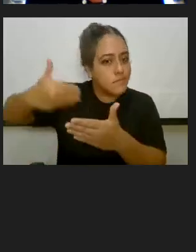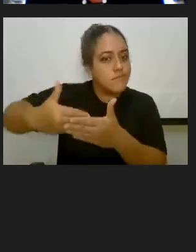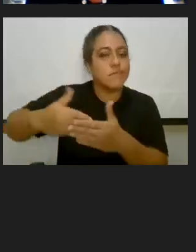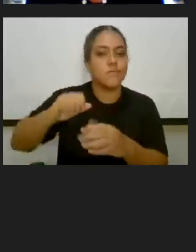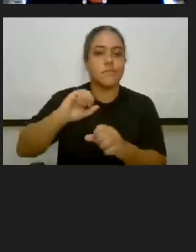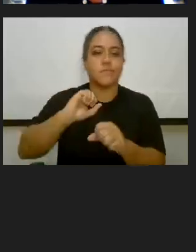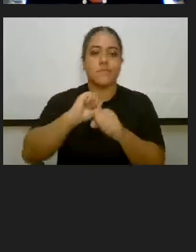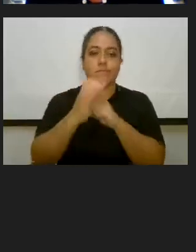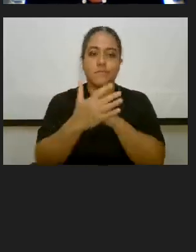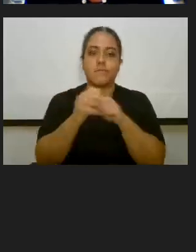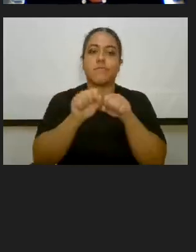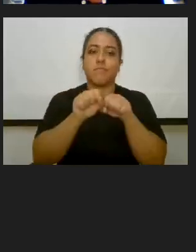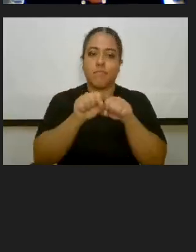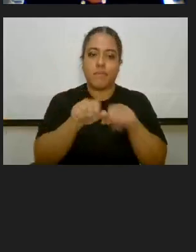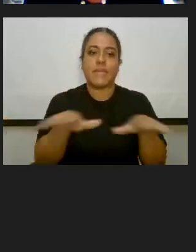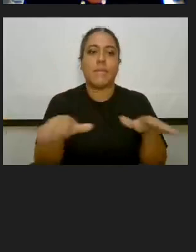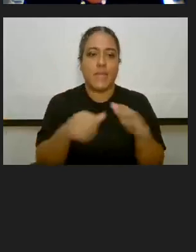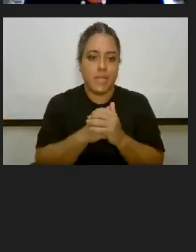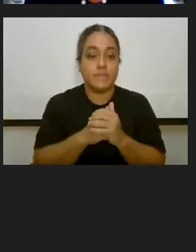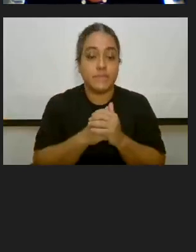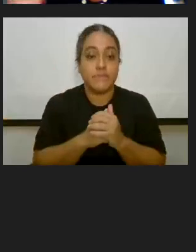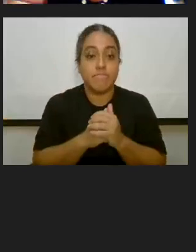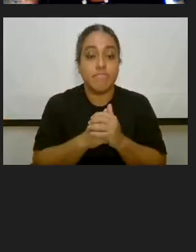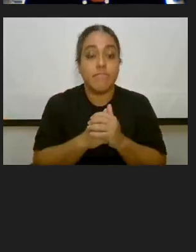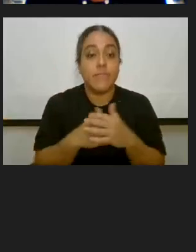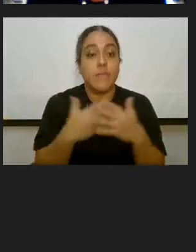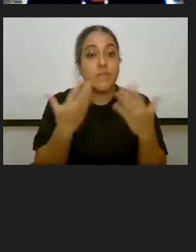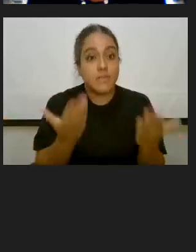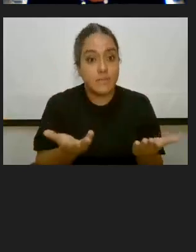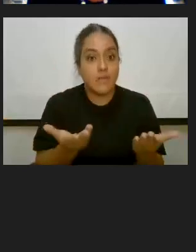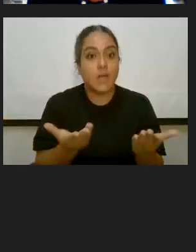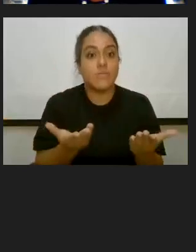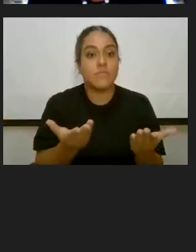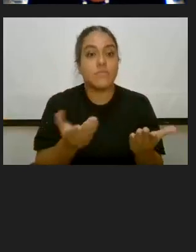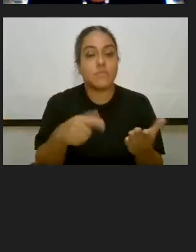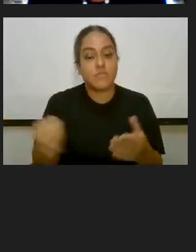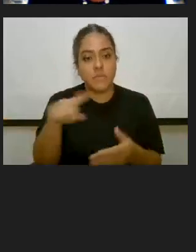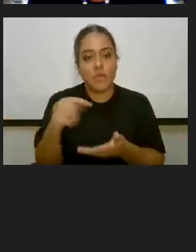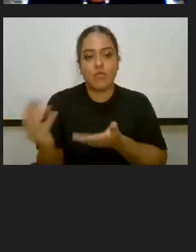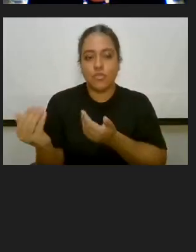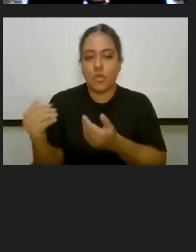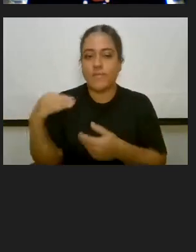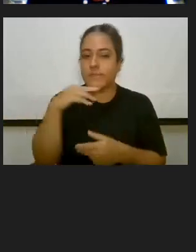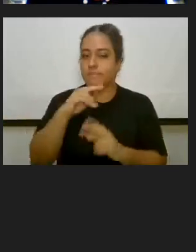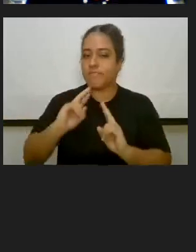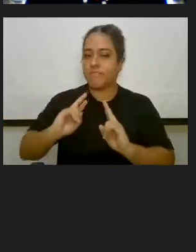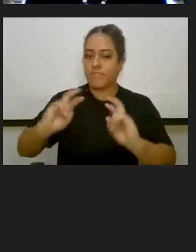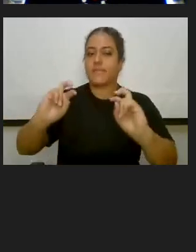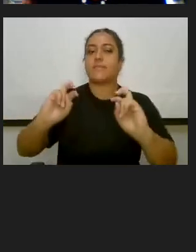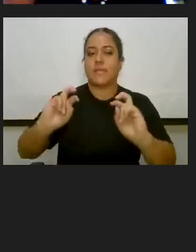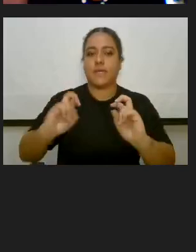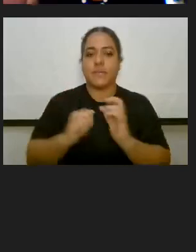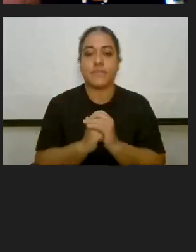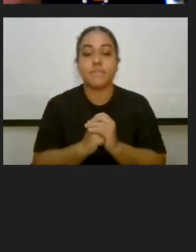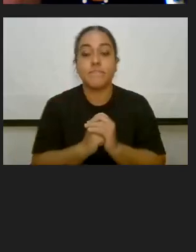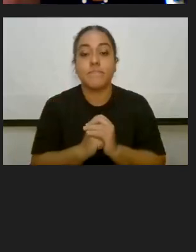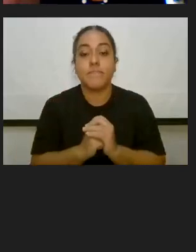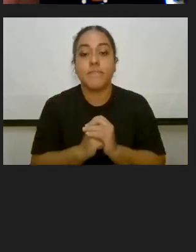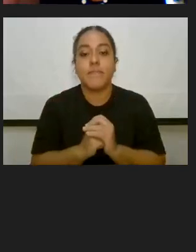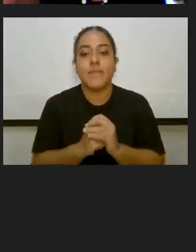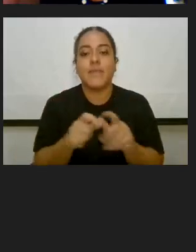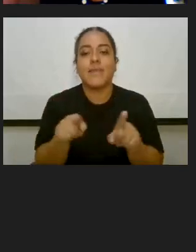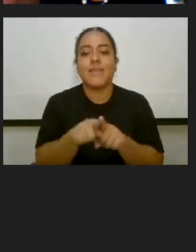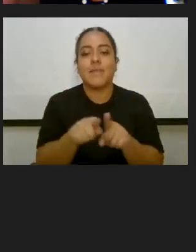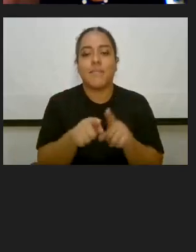remoto. E é essa forma com que os jovens se percebem. Só um ponto aqui antes de eu entrar